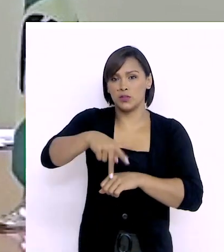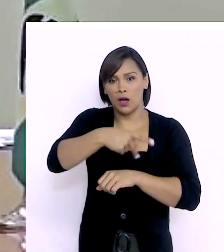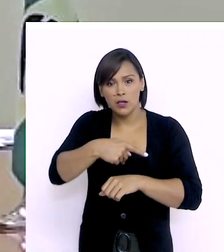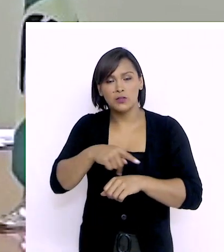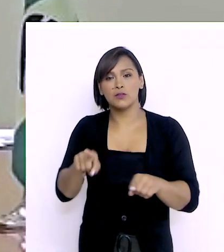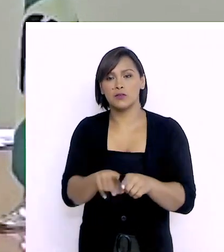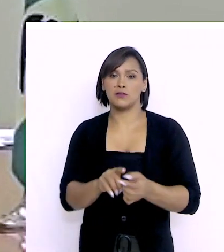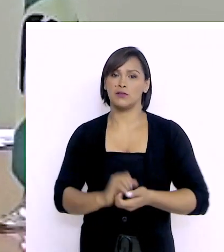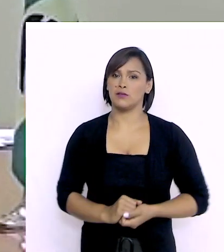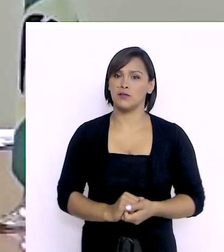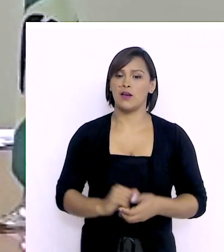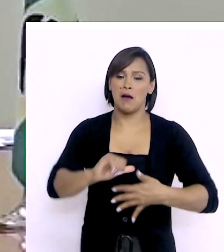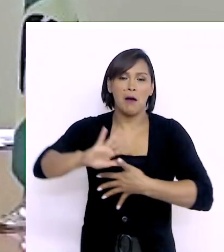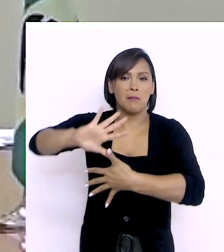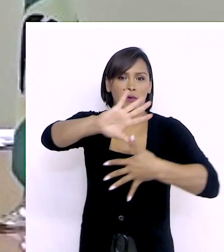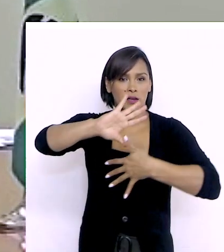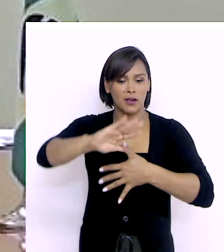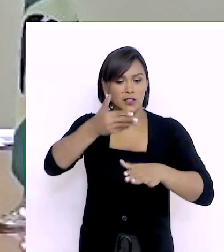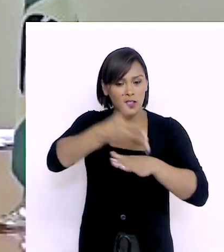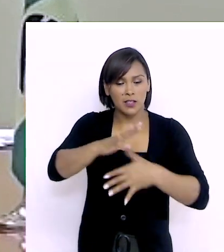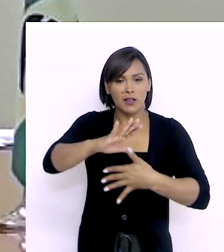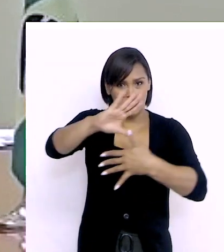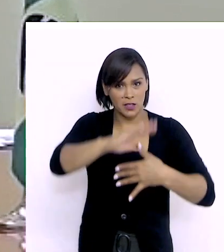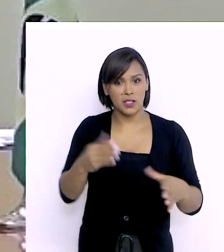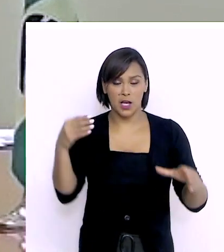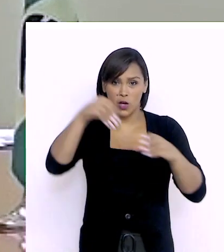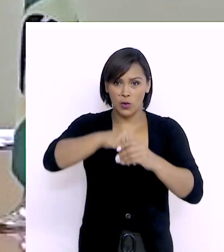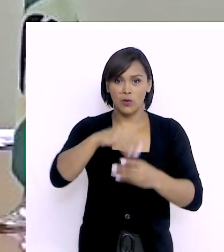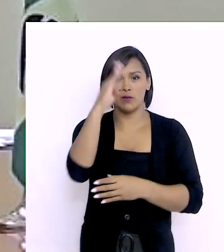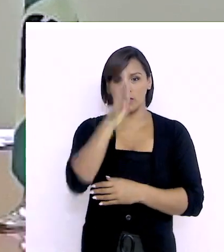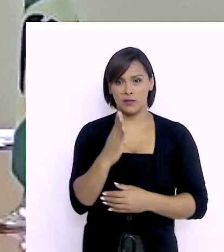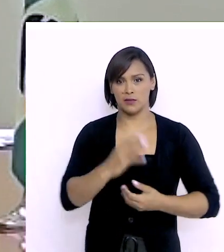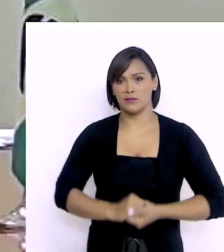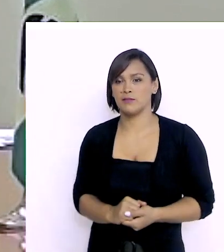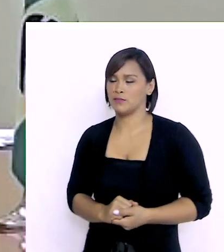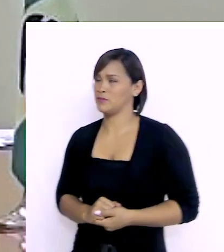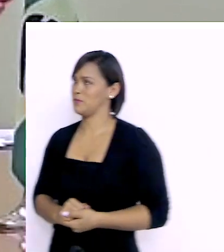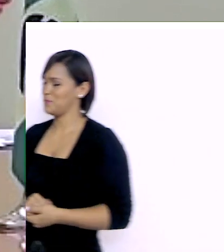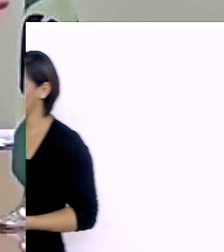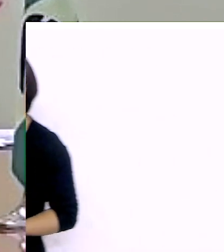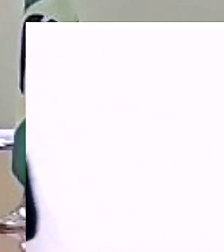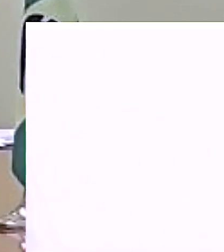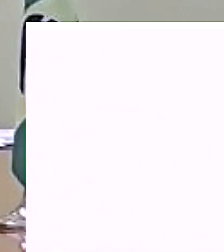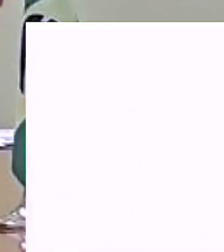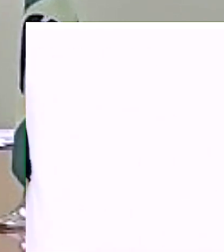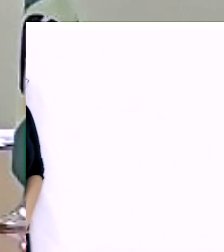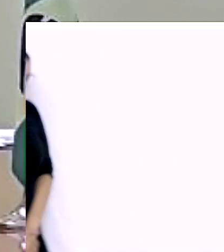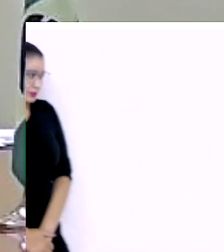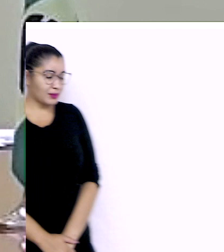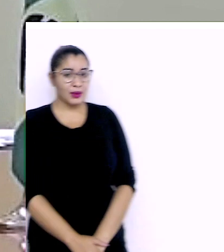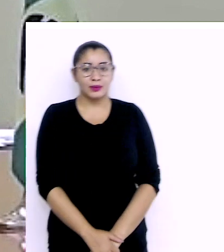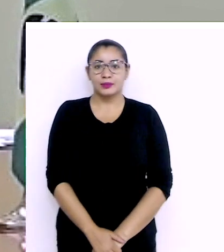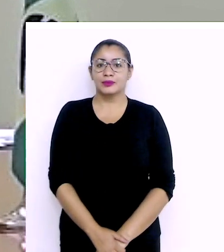é certamente a América Latina e, dentro da América Latina, o Brasil. Embora o estoque de investimento da China ainda seja comparativamente